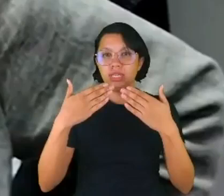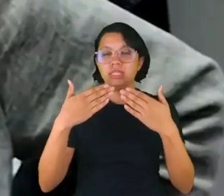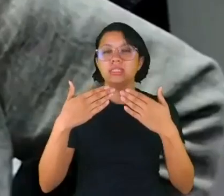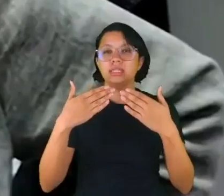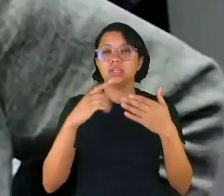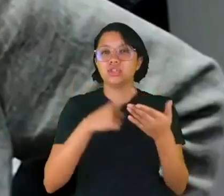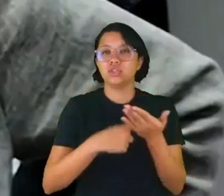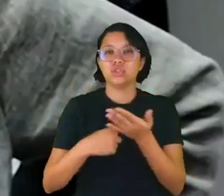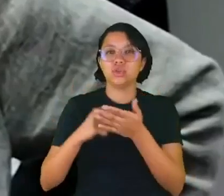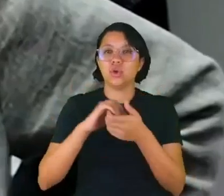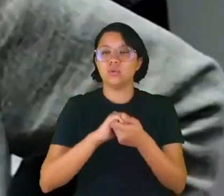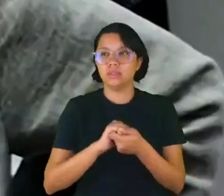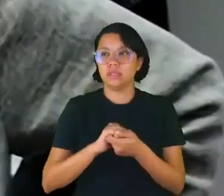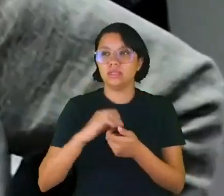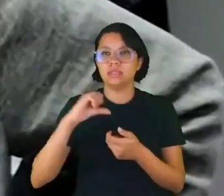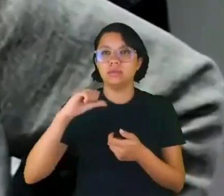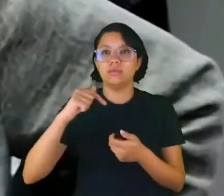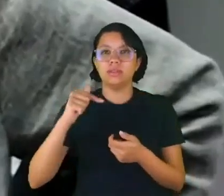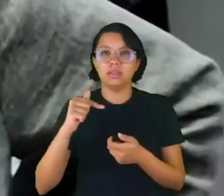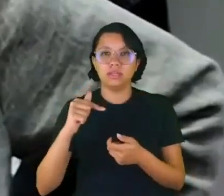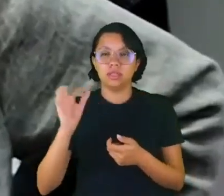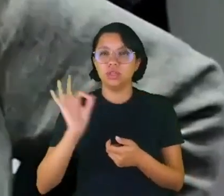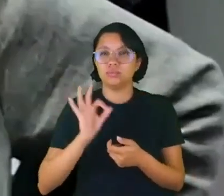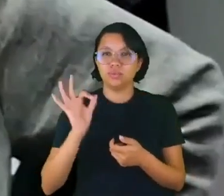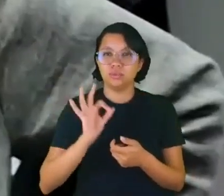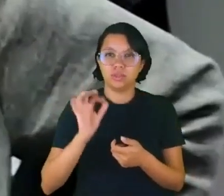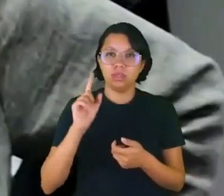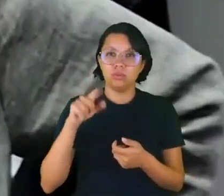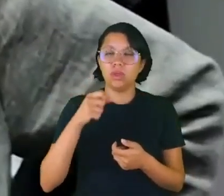97% da amostra é de pessoa idosa,